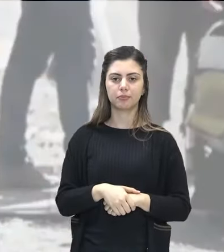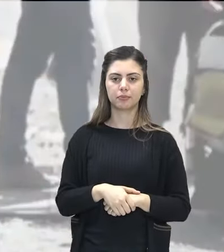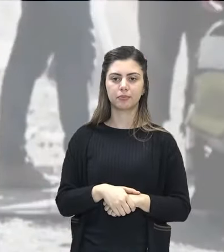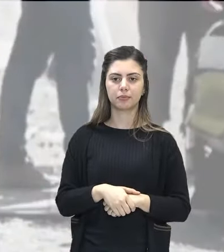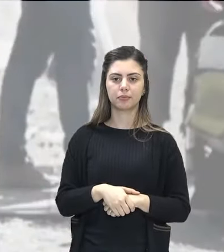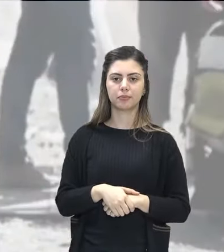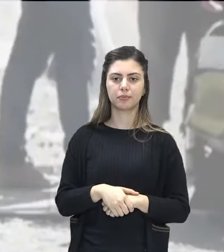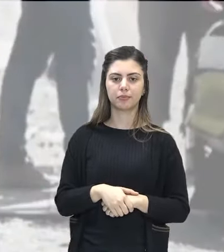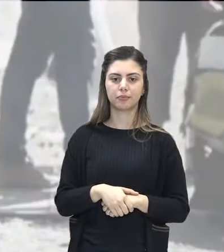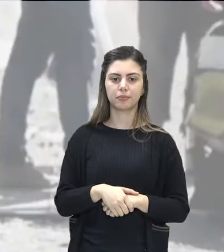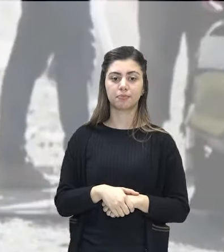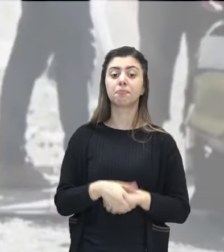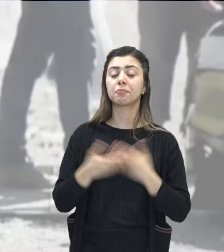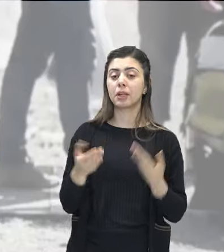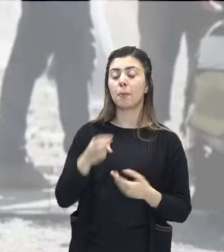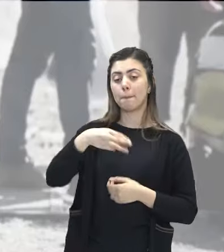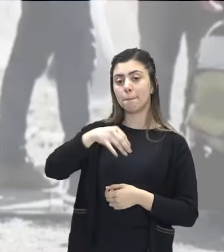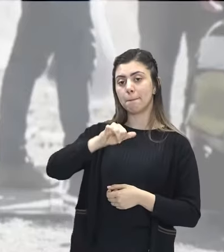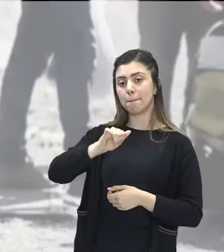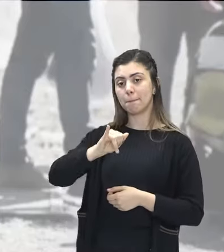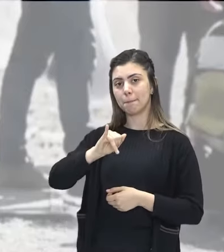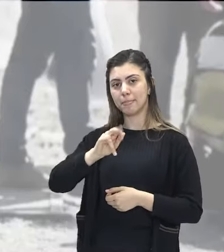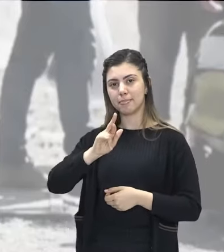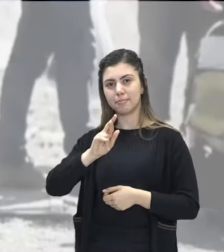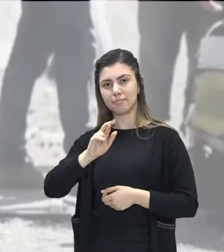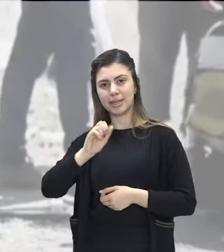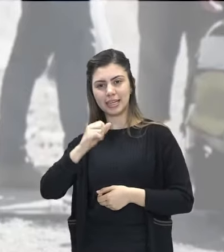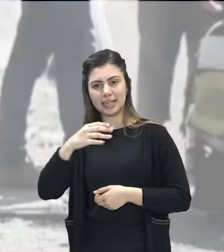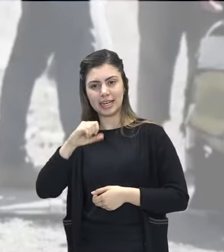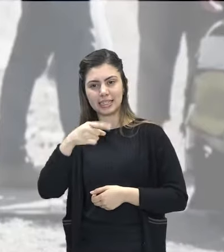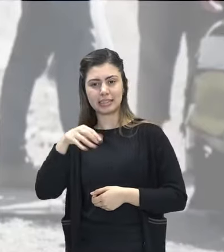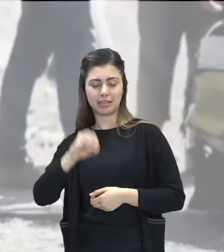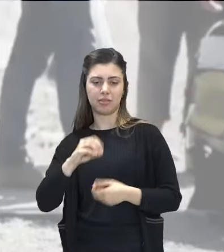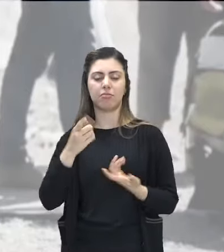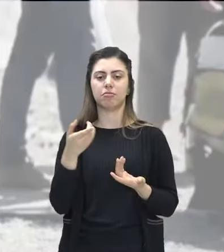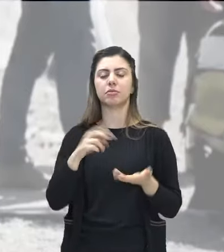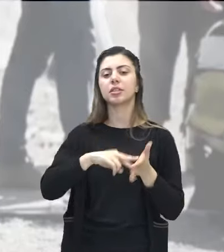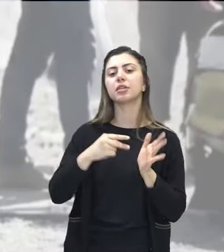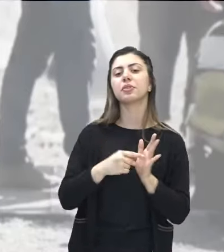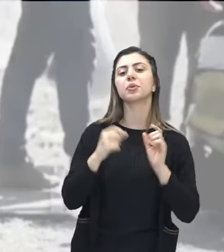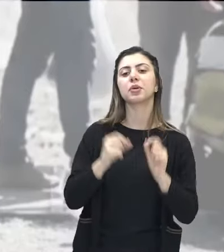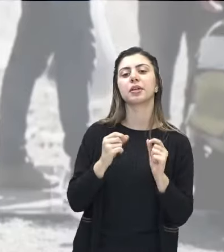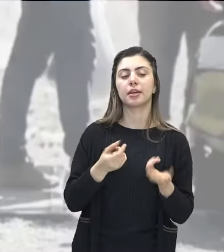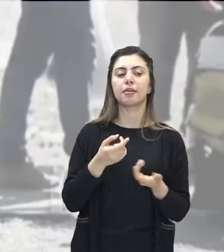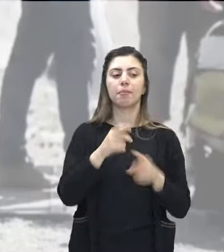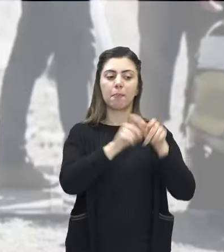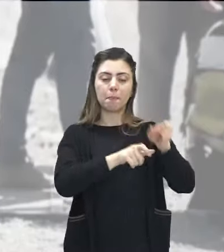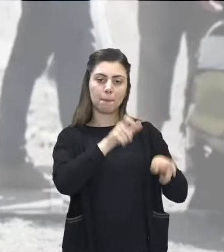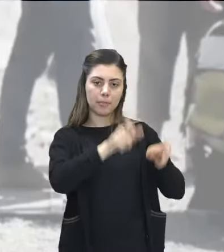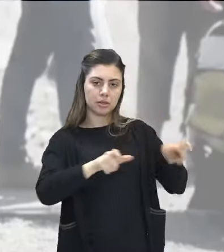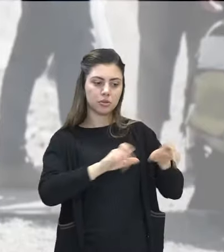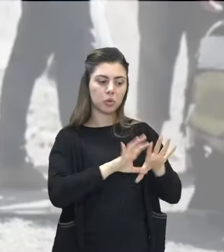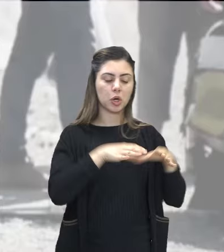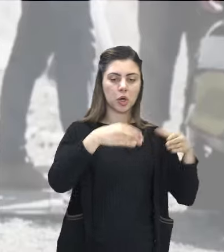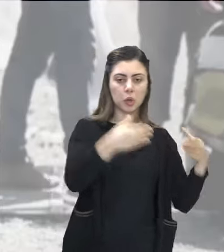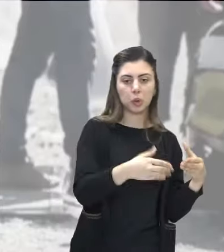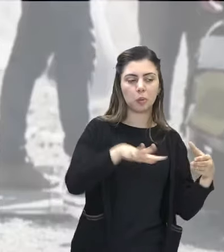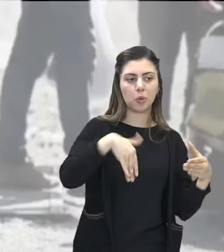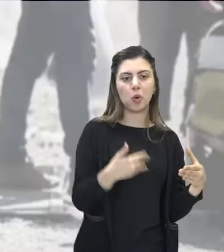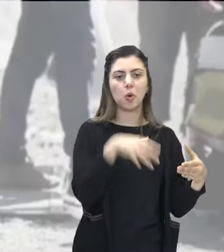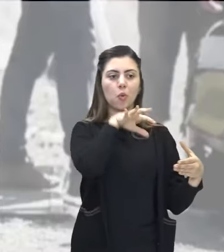mold Mig conit abente que seere deos